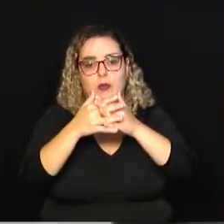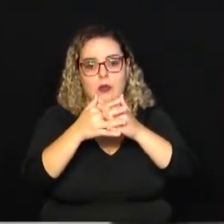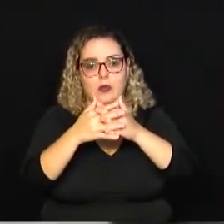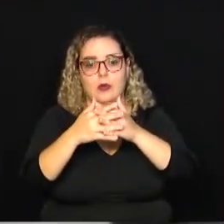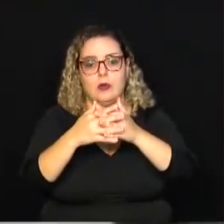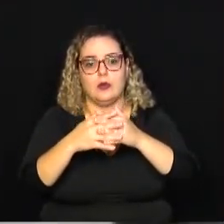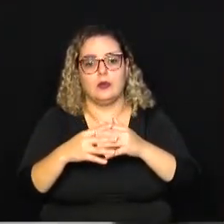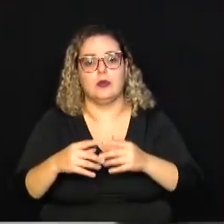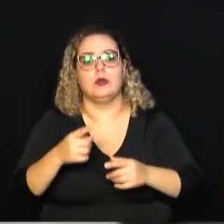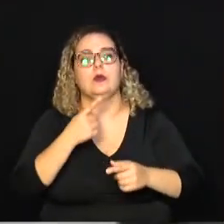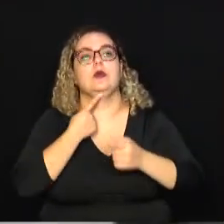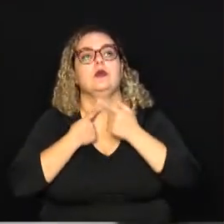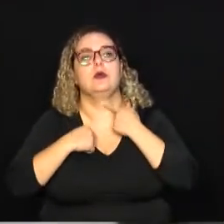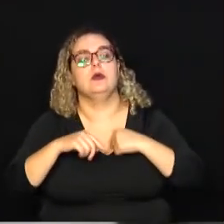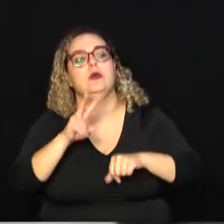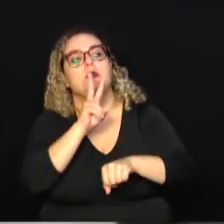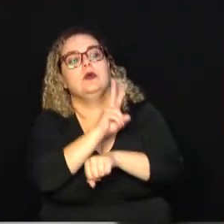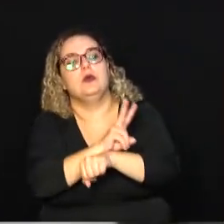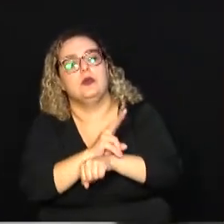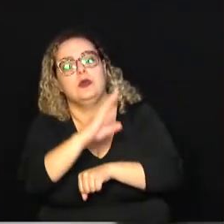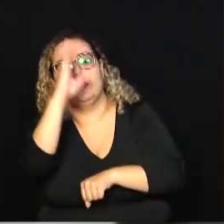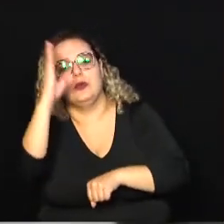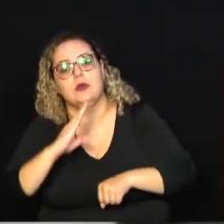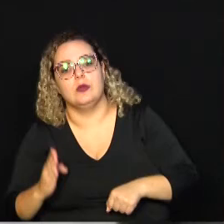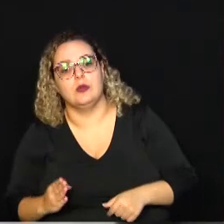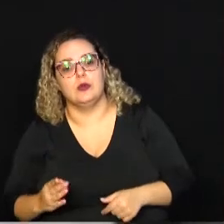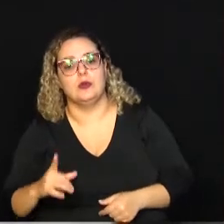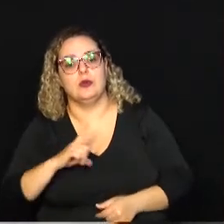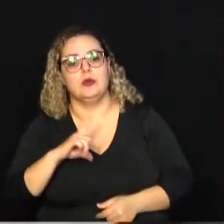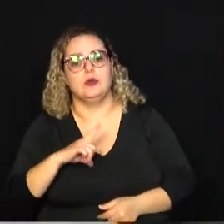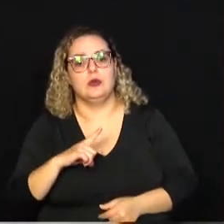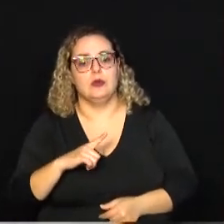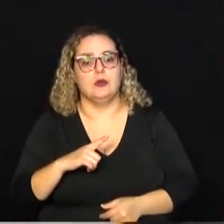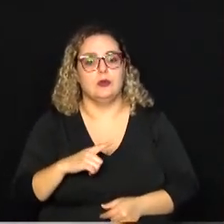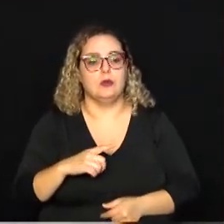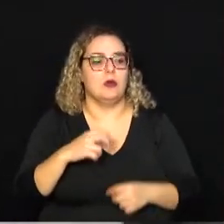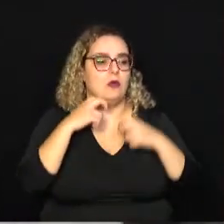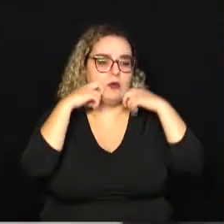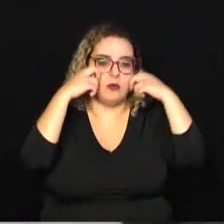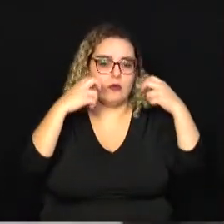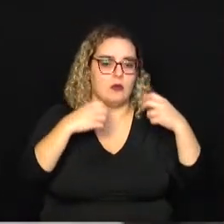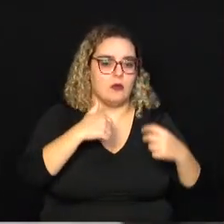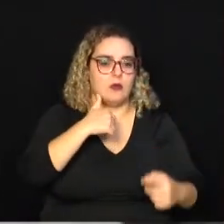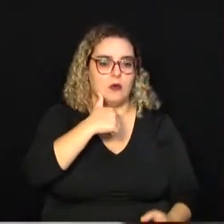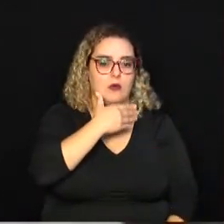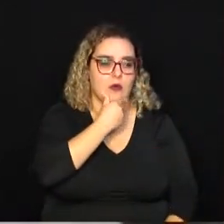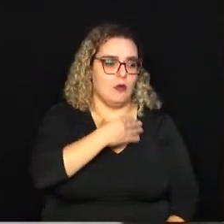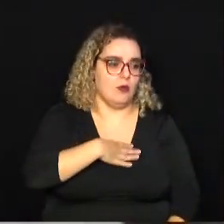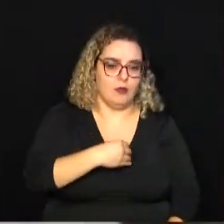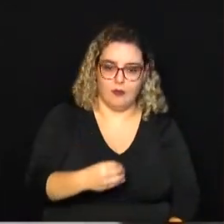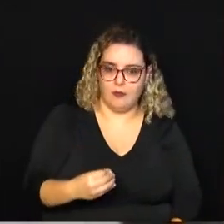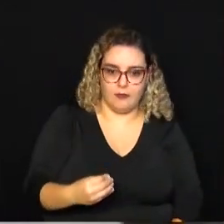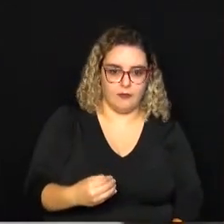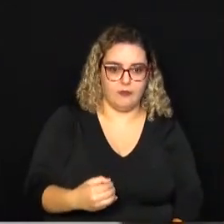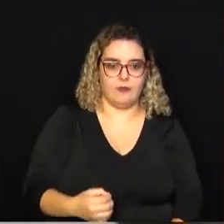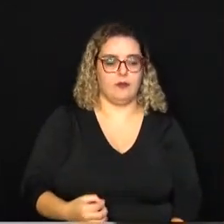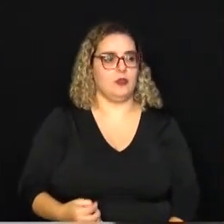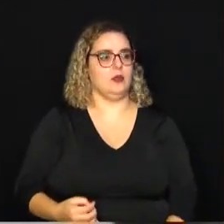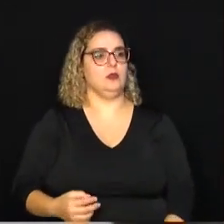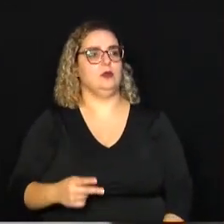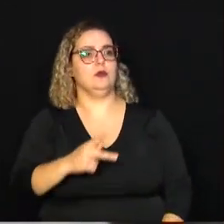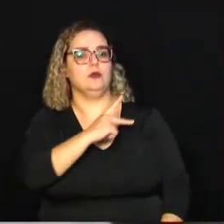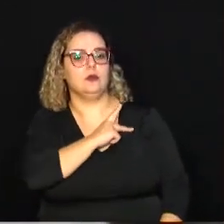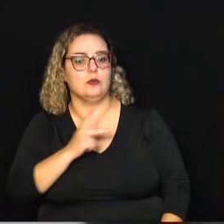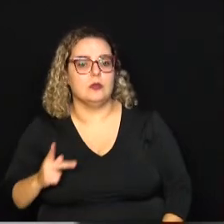do Brasil antes de mais nada. Né? Nós tivemos o vexame de ver o filho do presidente falando coisas que prejudicaram a nossa relação com a China, que é nosso maior